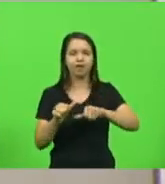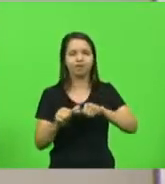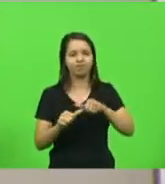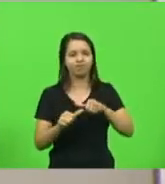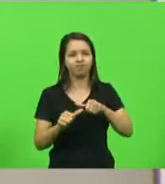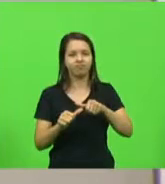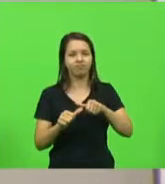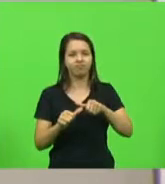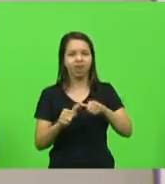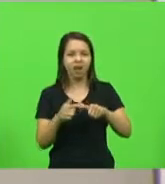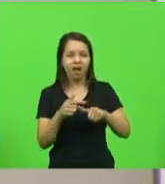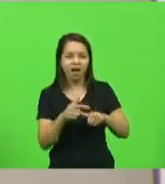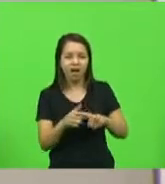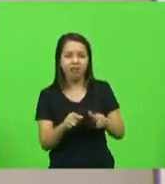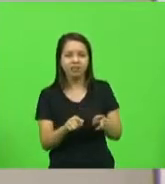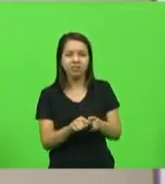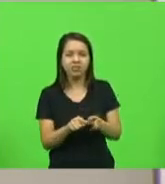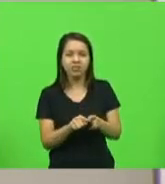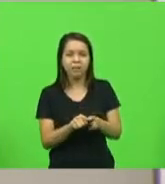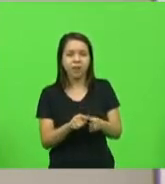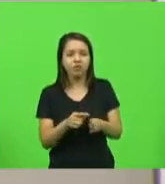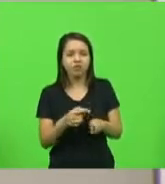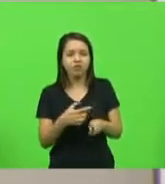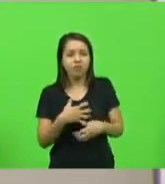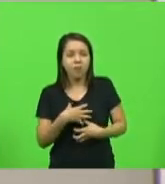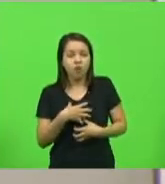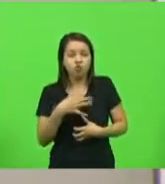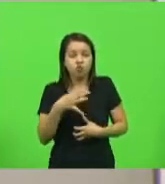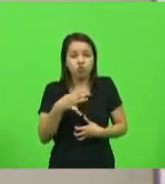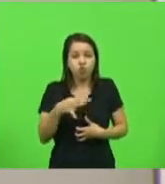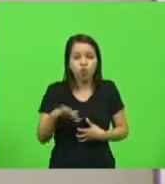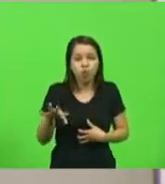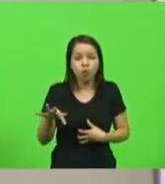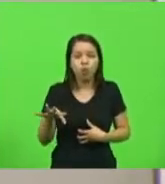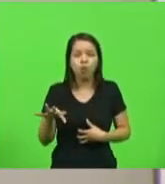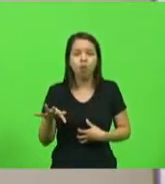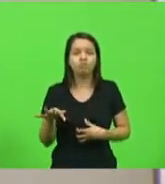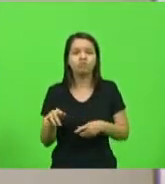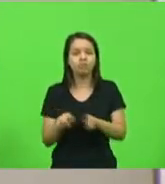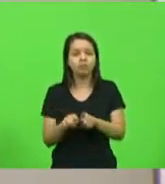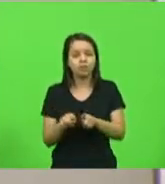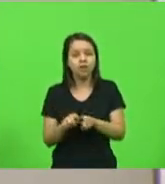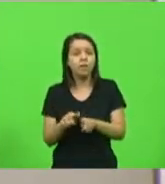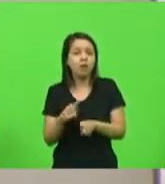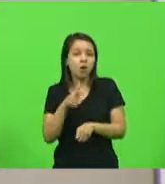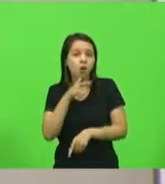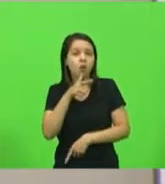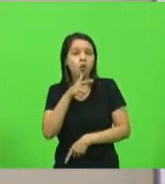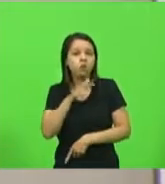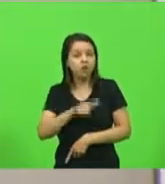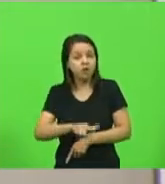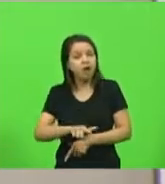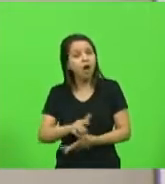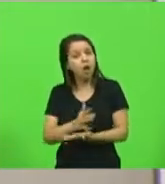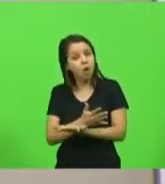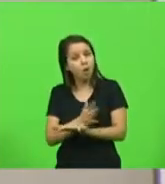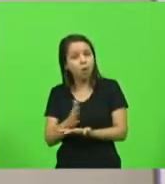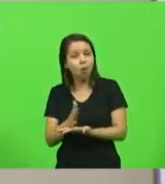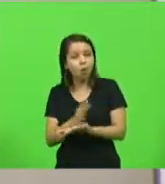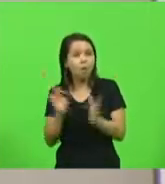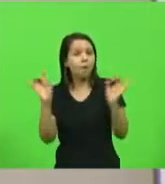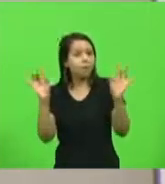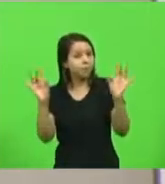dor, ela também nos trouxe algumas oportunidades de